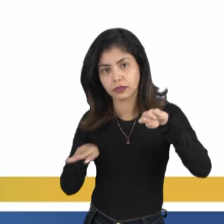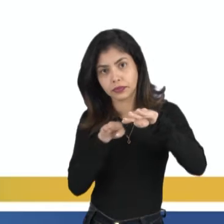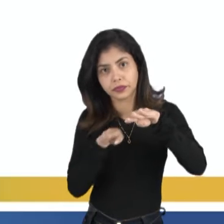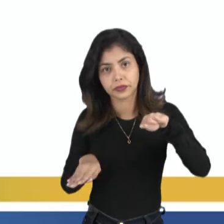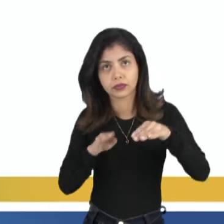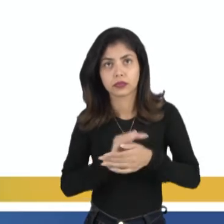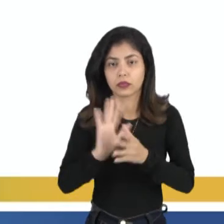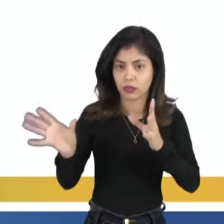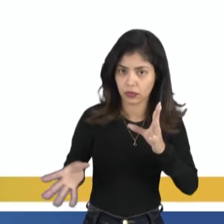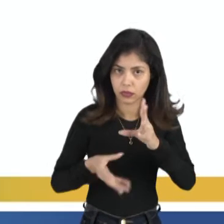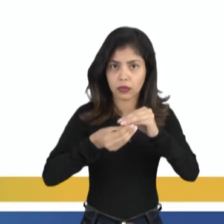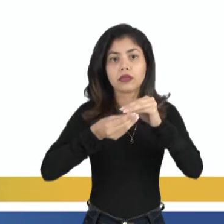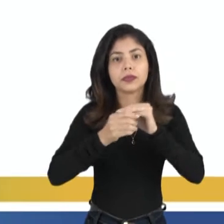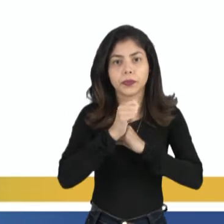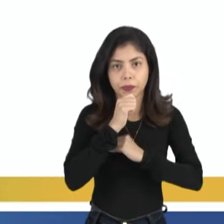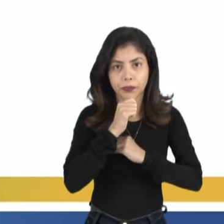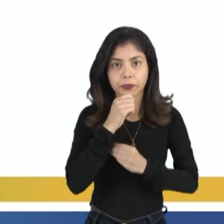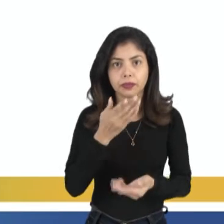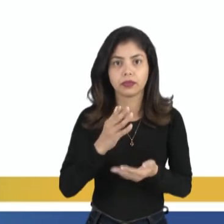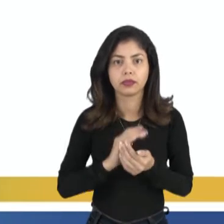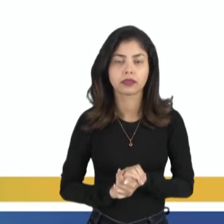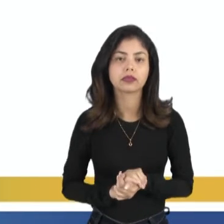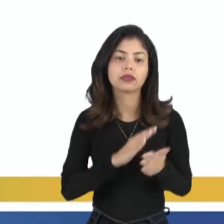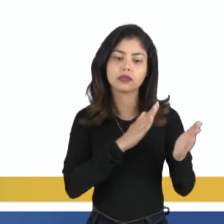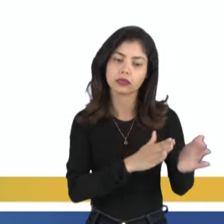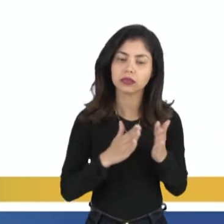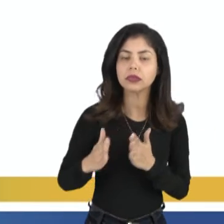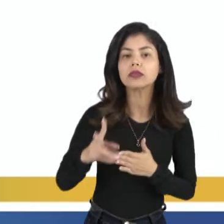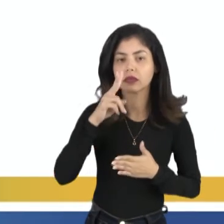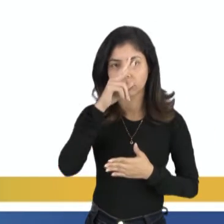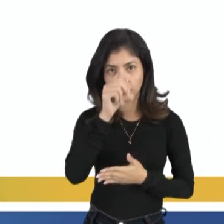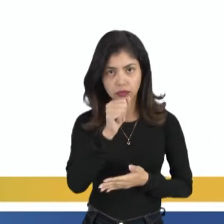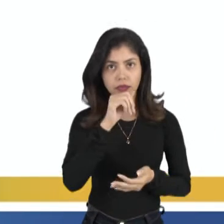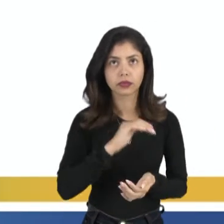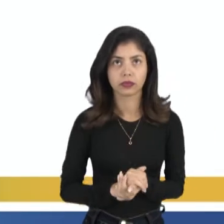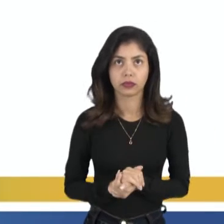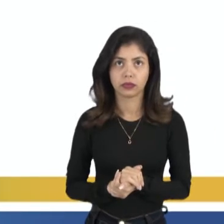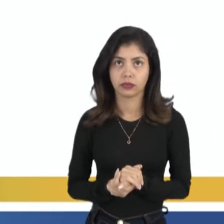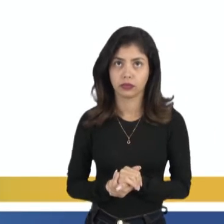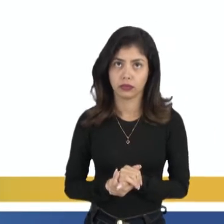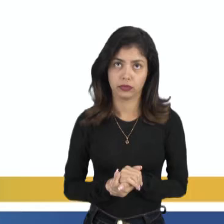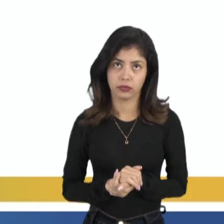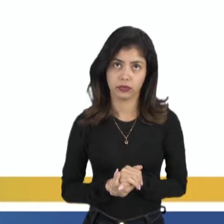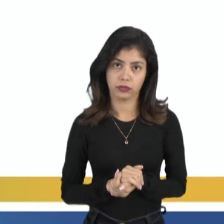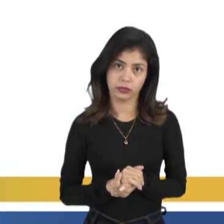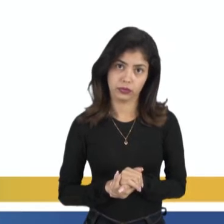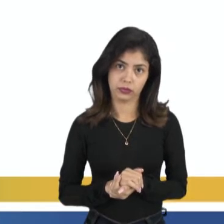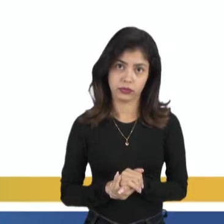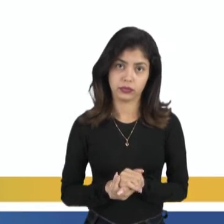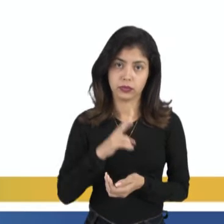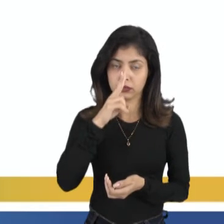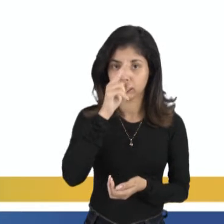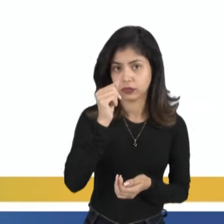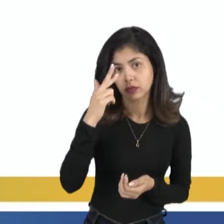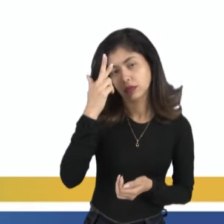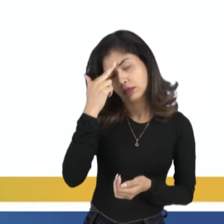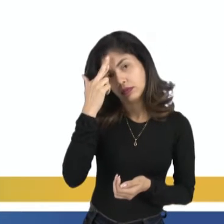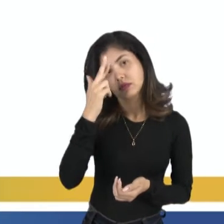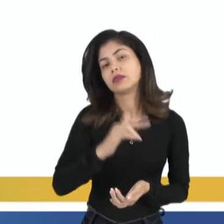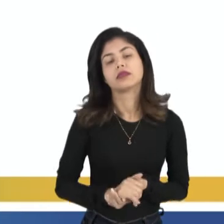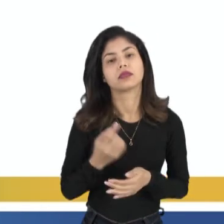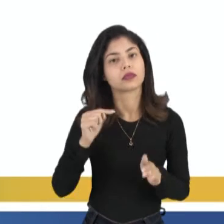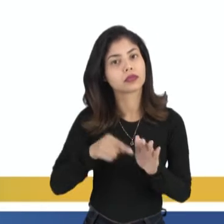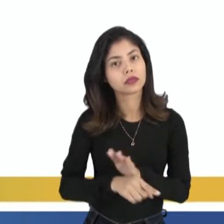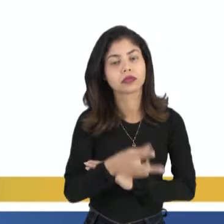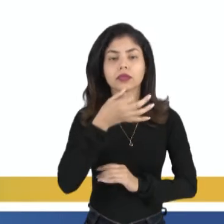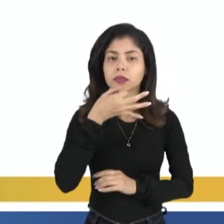Poderia completar aqui ainda, ó. Colocar aqui uma parte do peso que apoia sobre o bloco, né? Mas está aqui representando aqui a força normal.